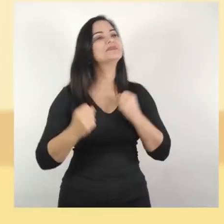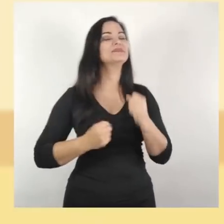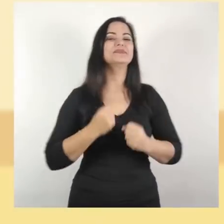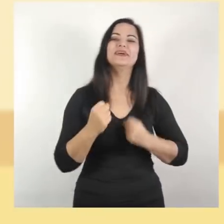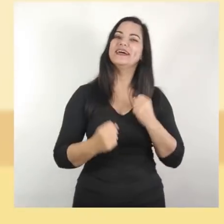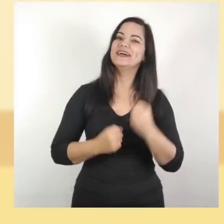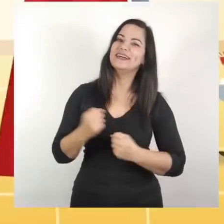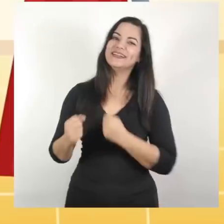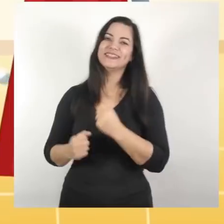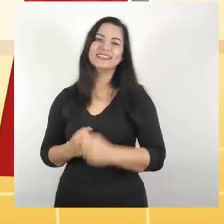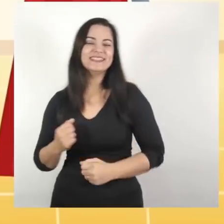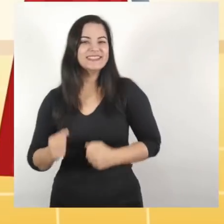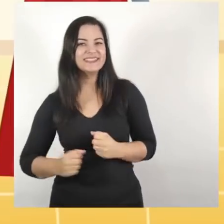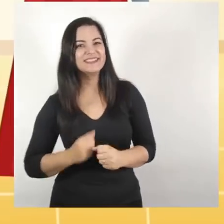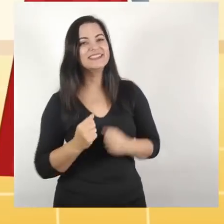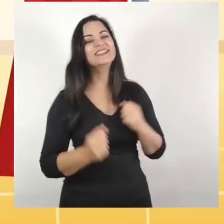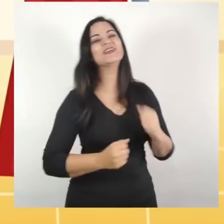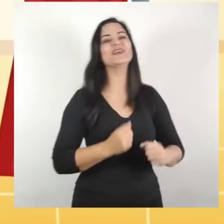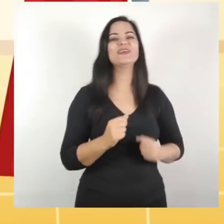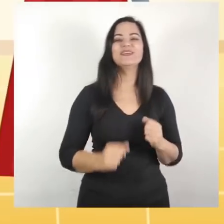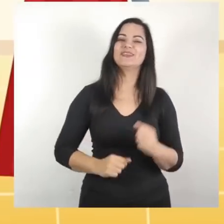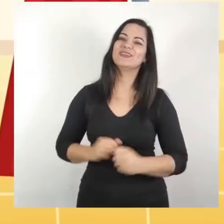Cláudio!